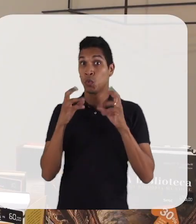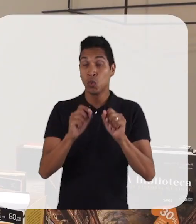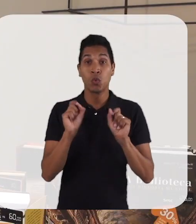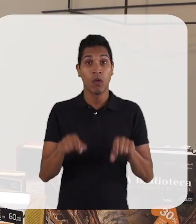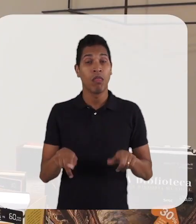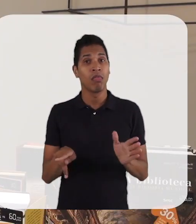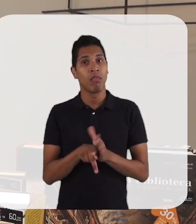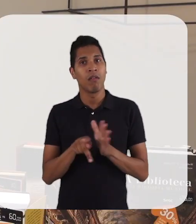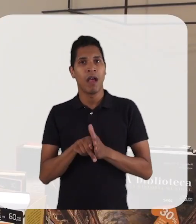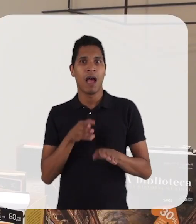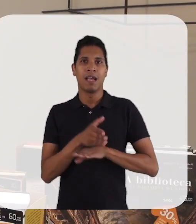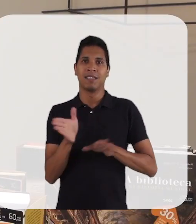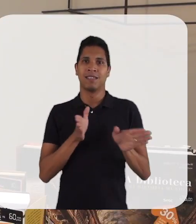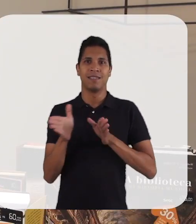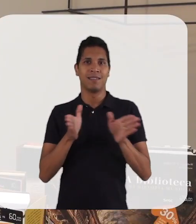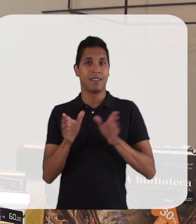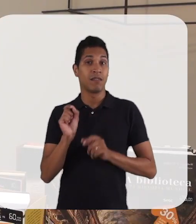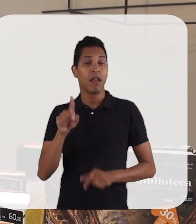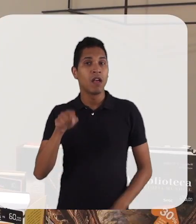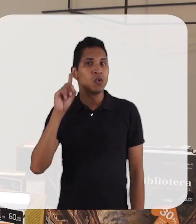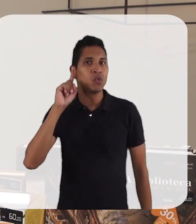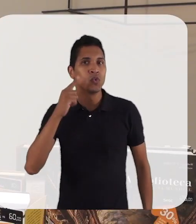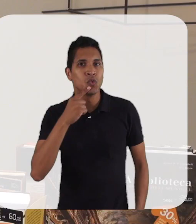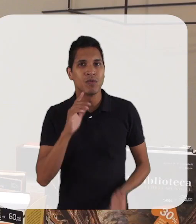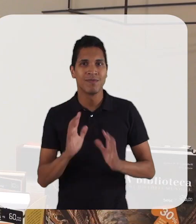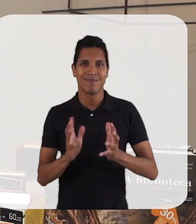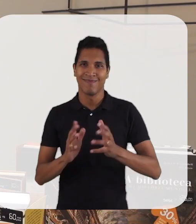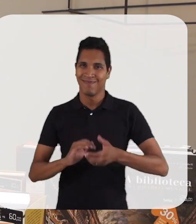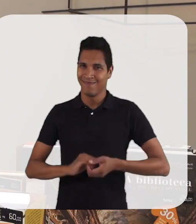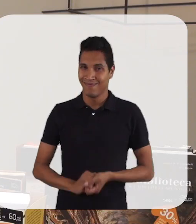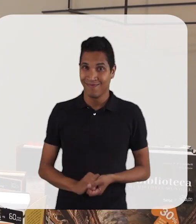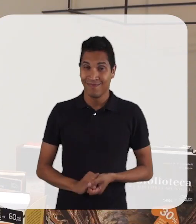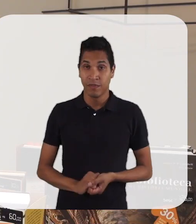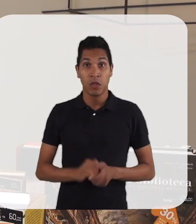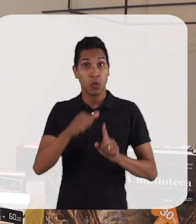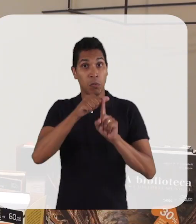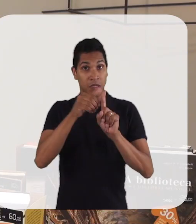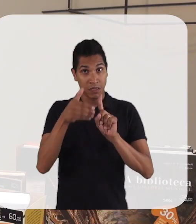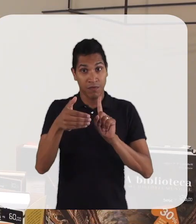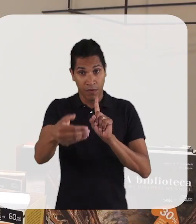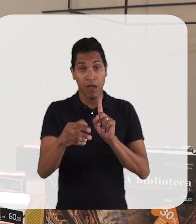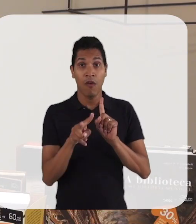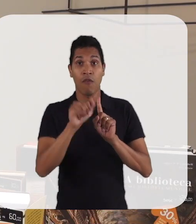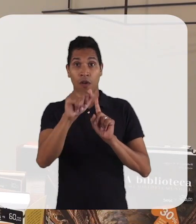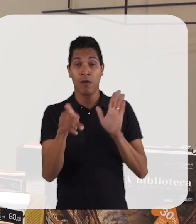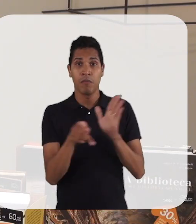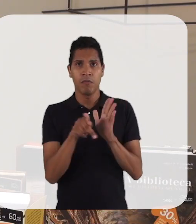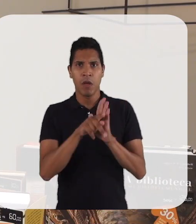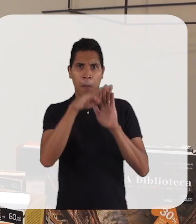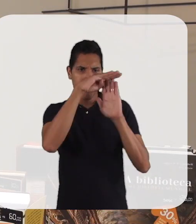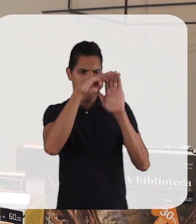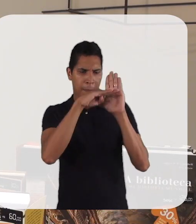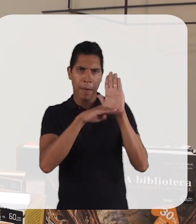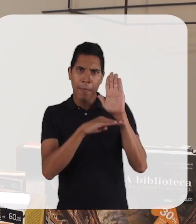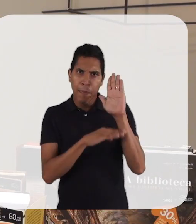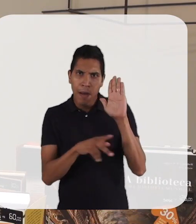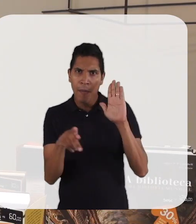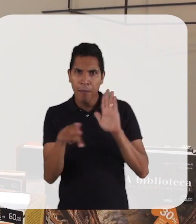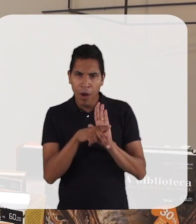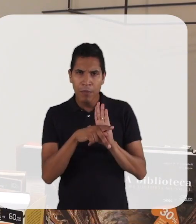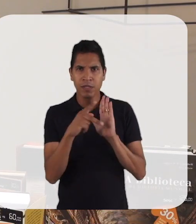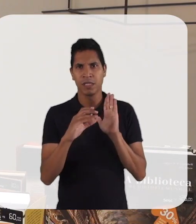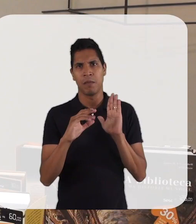acessíveis ao público com deficiência auditiva. E a partir do próximo mês, essas ações estarão destacadas no folder da